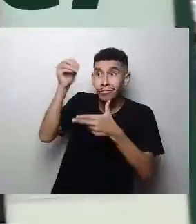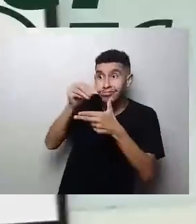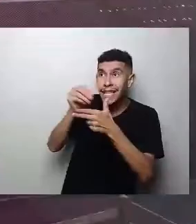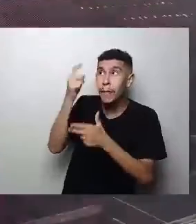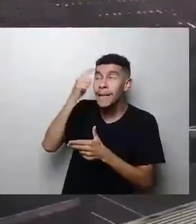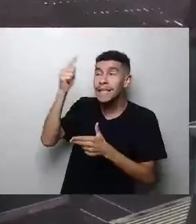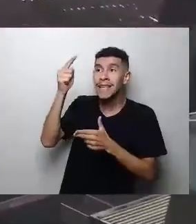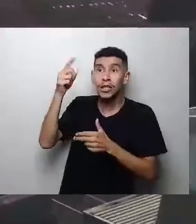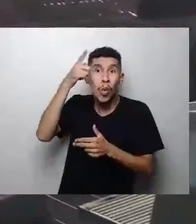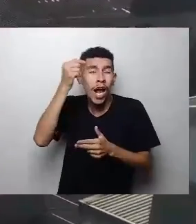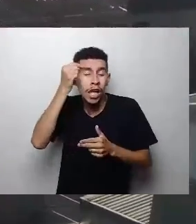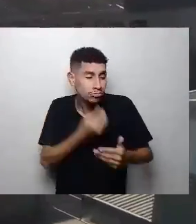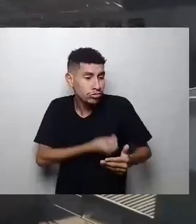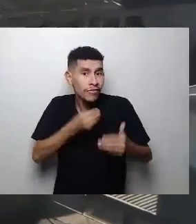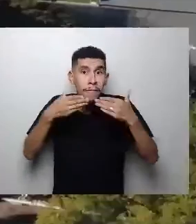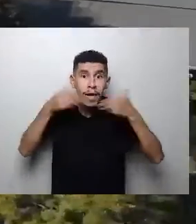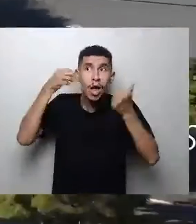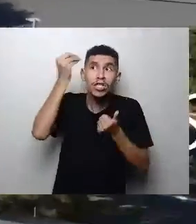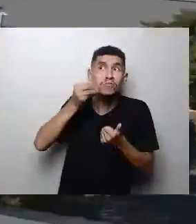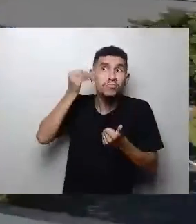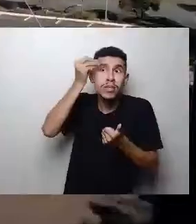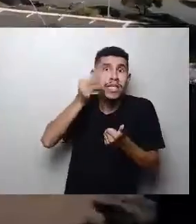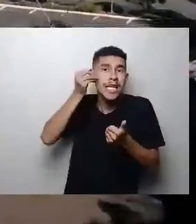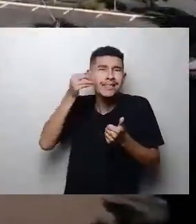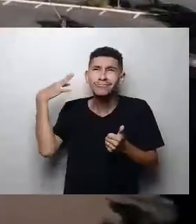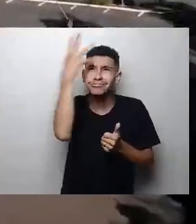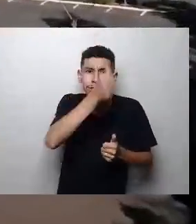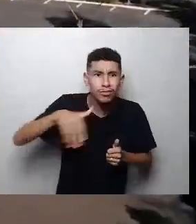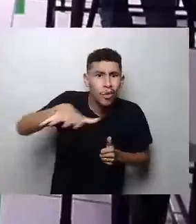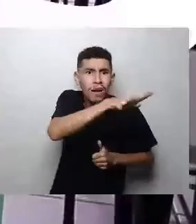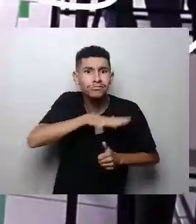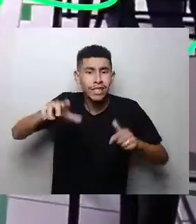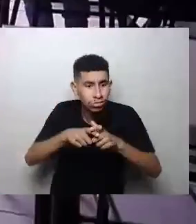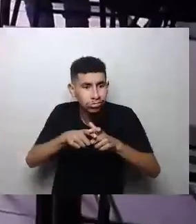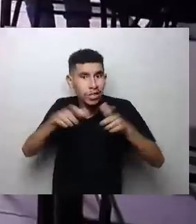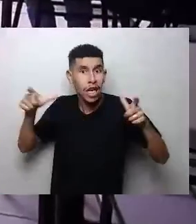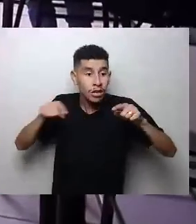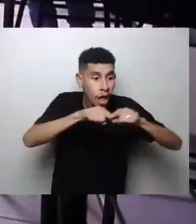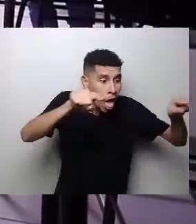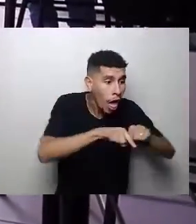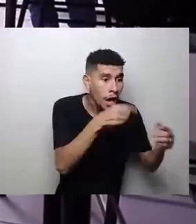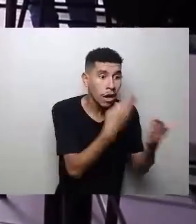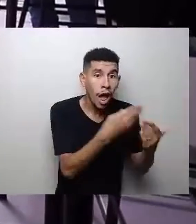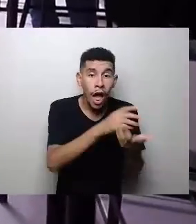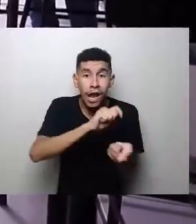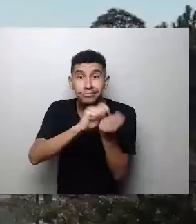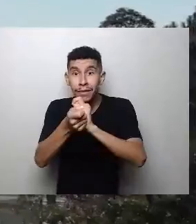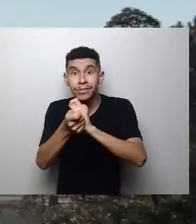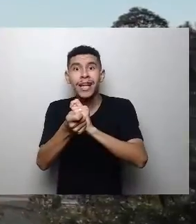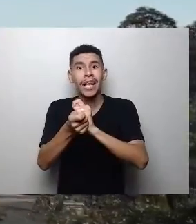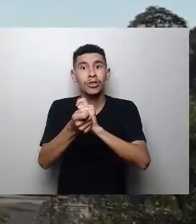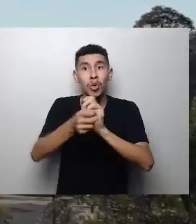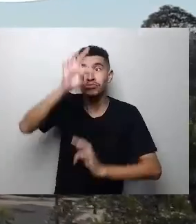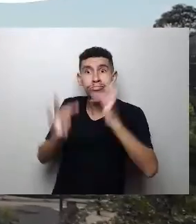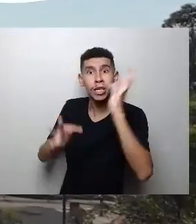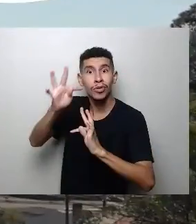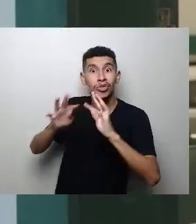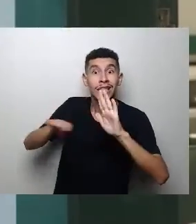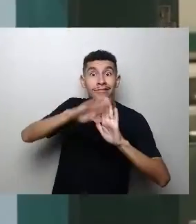estudante viver o melhor da experiência acadêmica. Um lindo campus amplo e arejado, salas adaptadas com tecnologia inovadora e toda